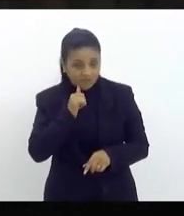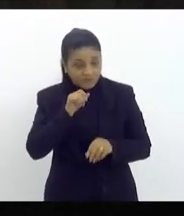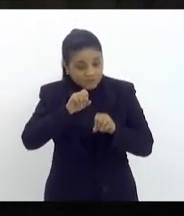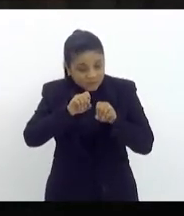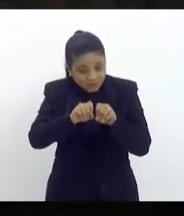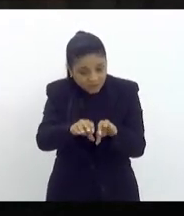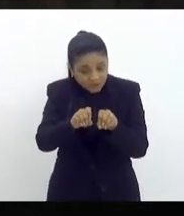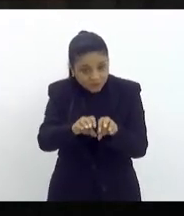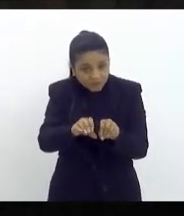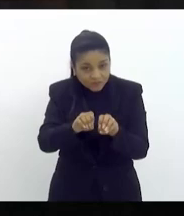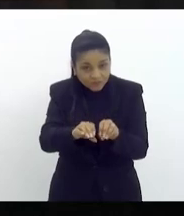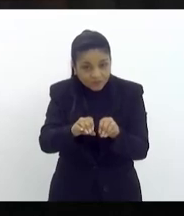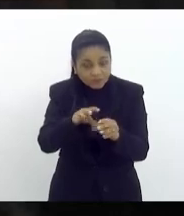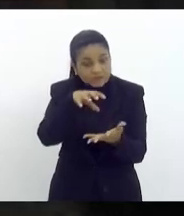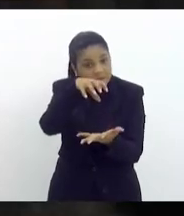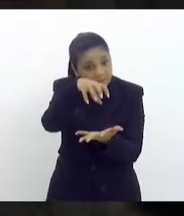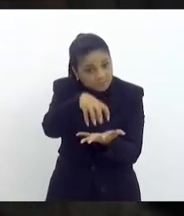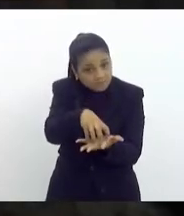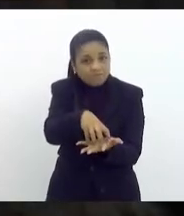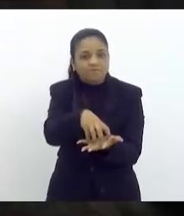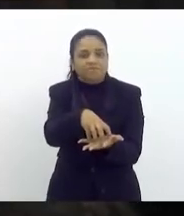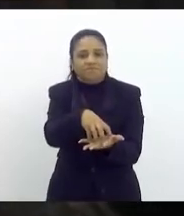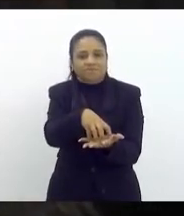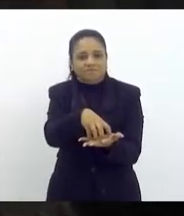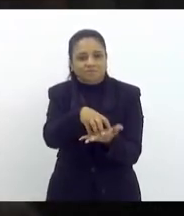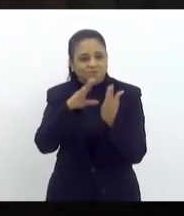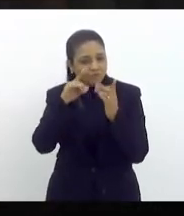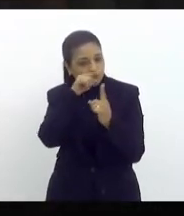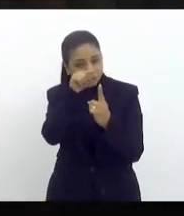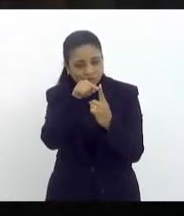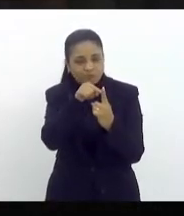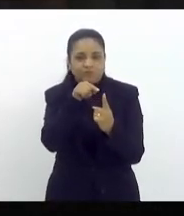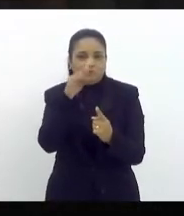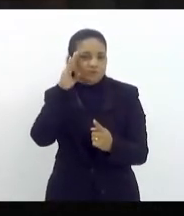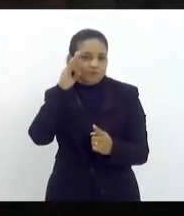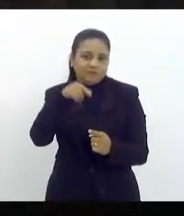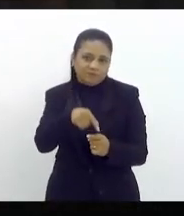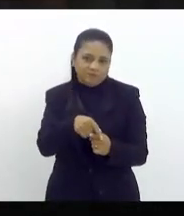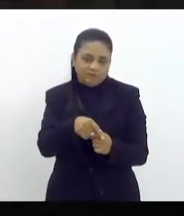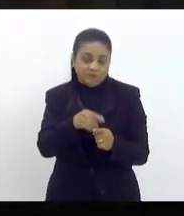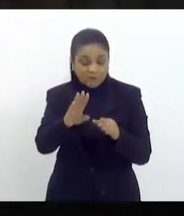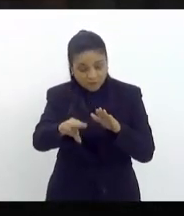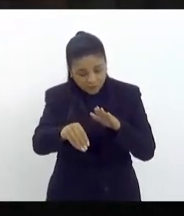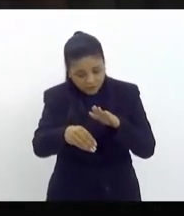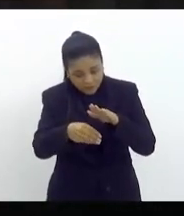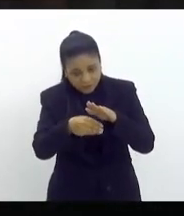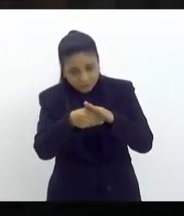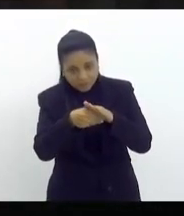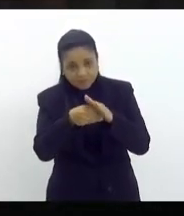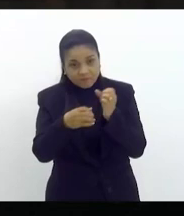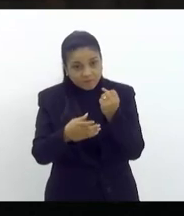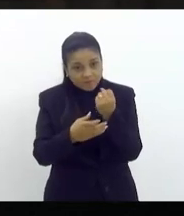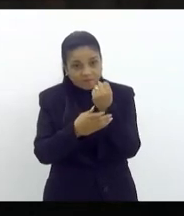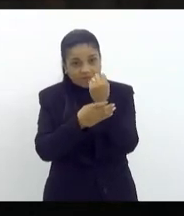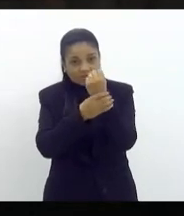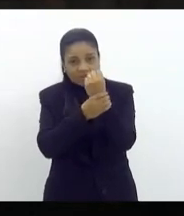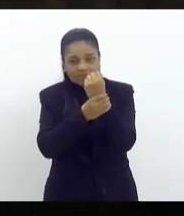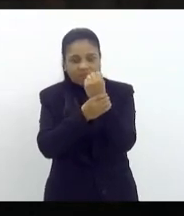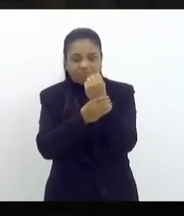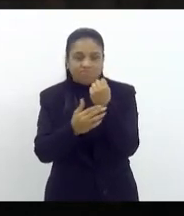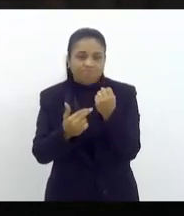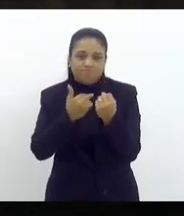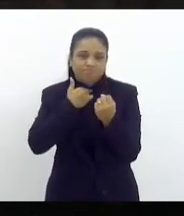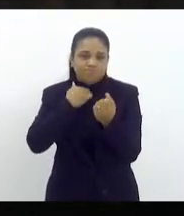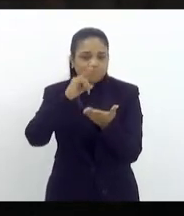ser uma centralidade então a nossa emenda que garante que não terá redução e tecnicamente ela é possível fazer